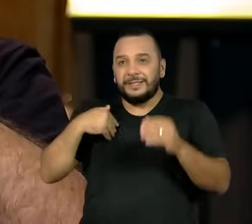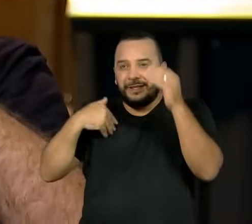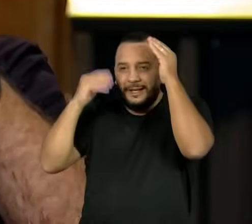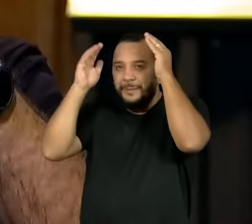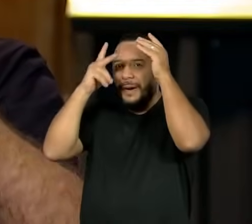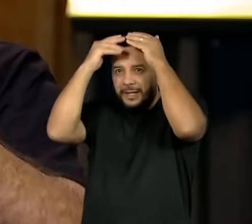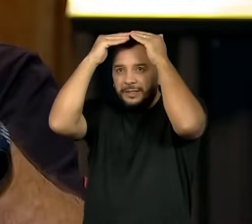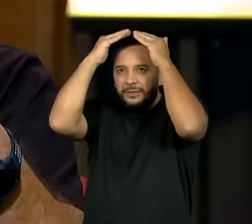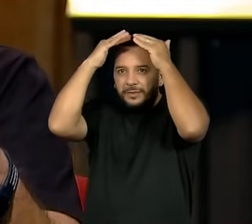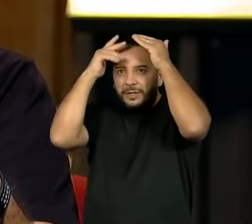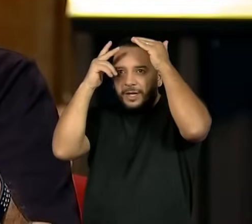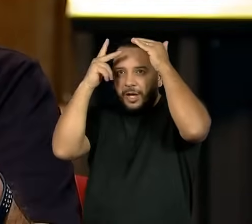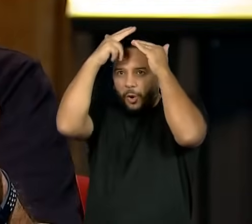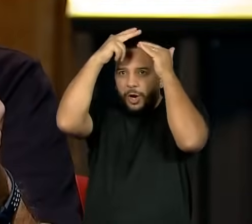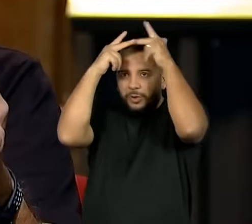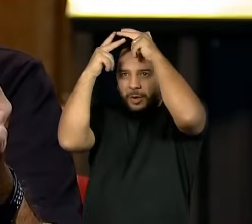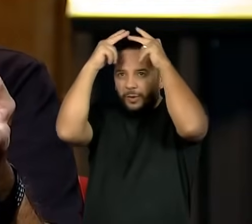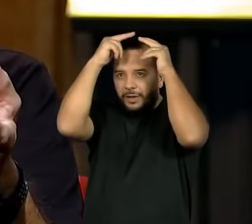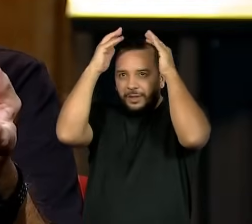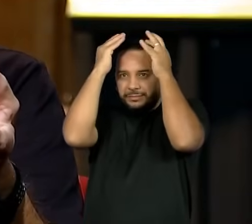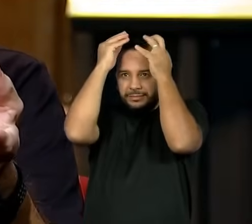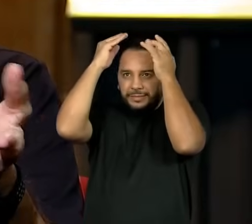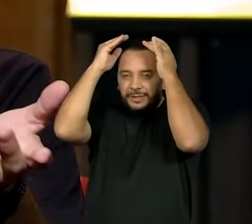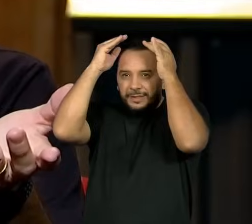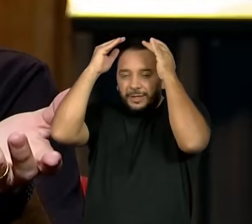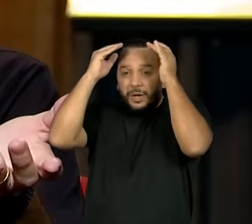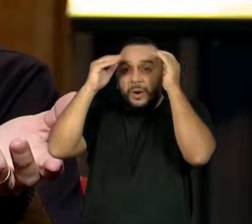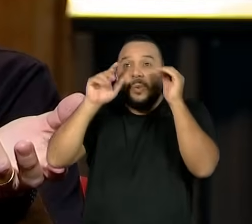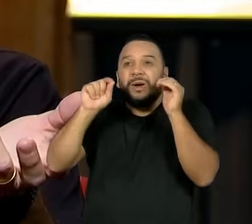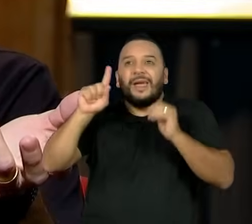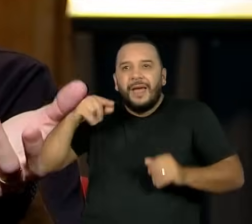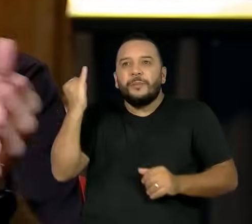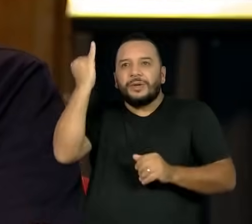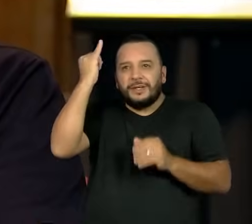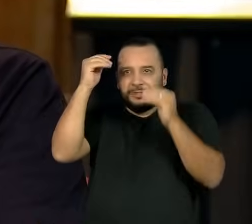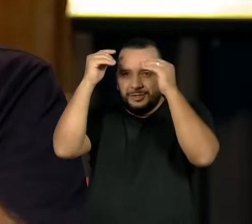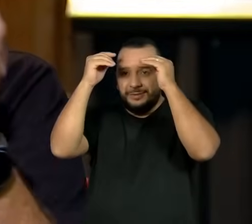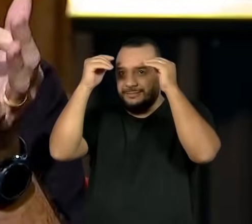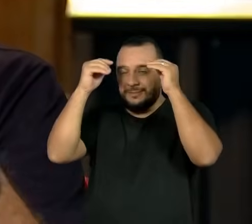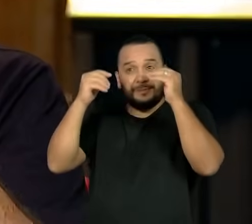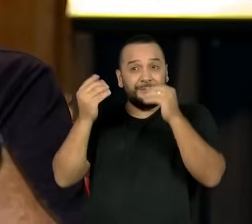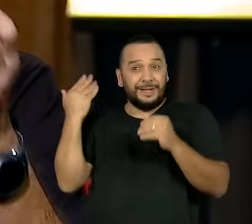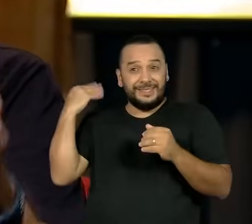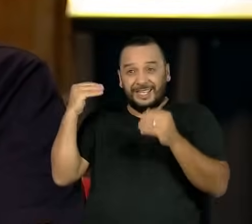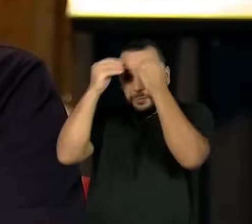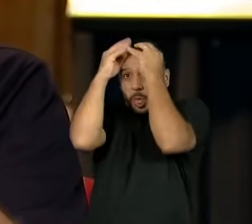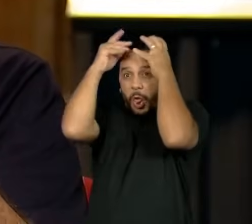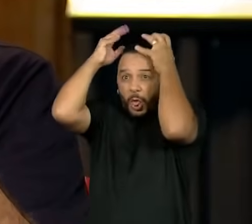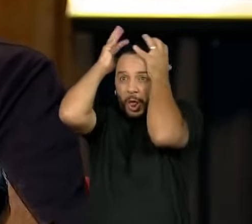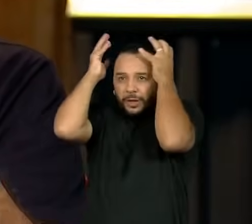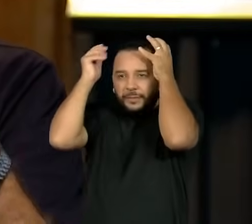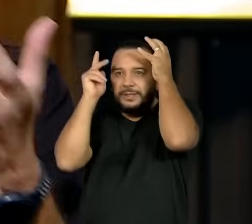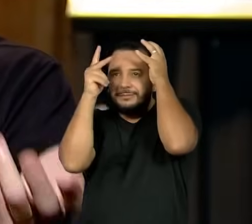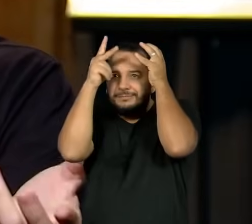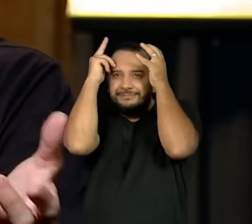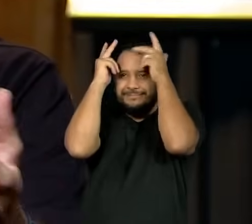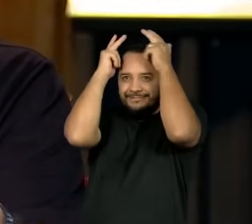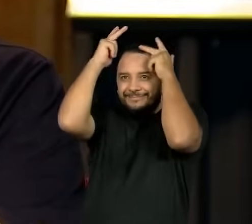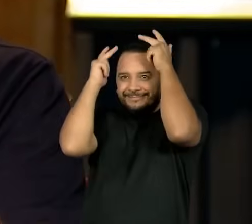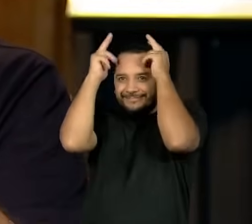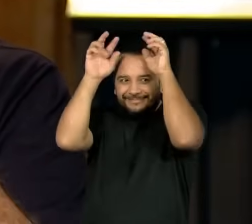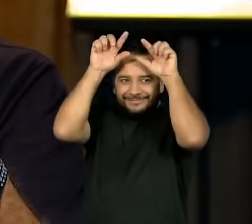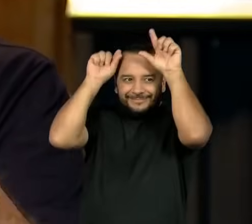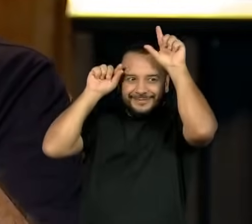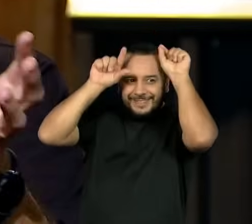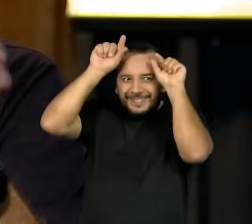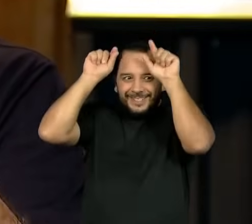podas do que importa. Certo, escolhendo os caminhos. Isso, exato. Não é à toa que na adolescência você vê muita transformação de